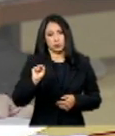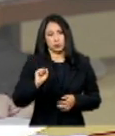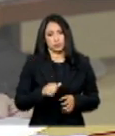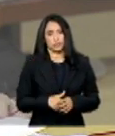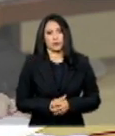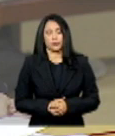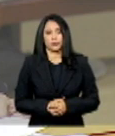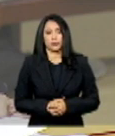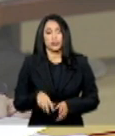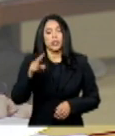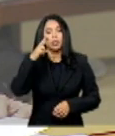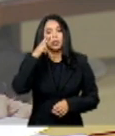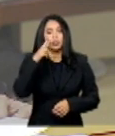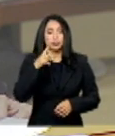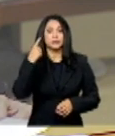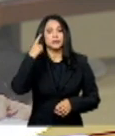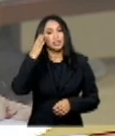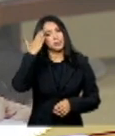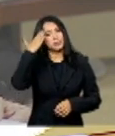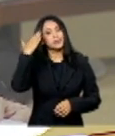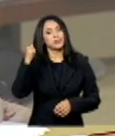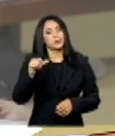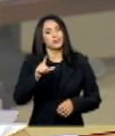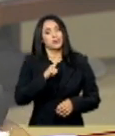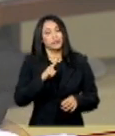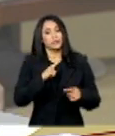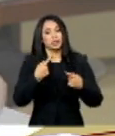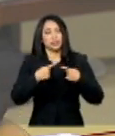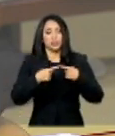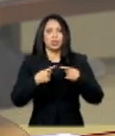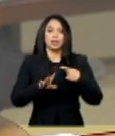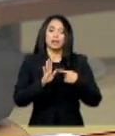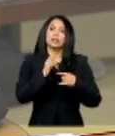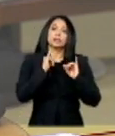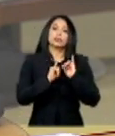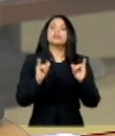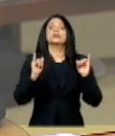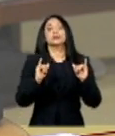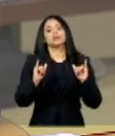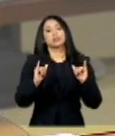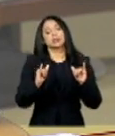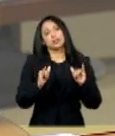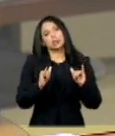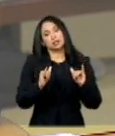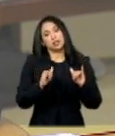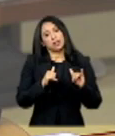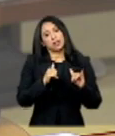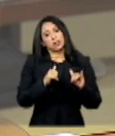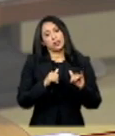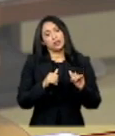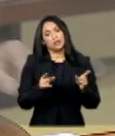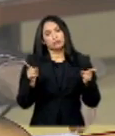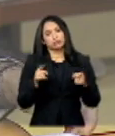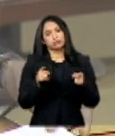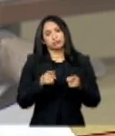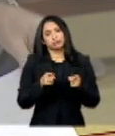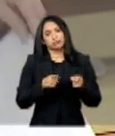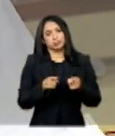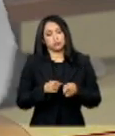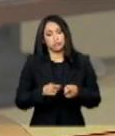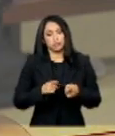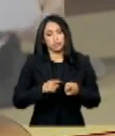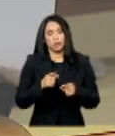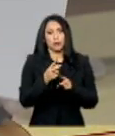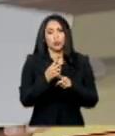de emergência anunciada eu vou pular saltar uma série de coisas mas de alguma maneira